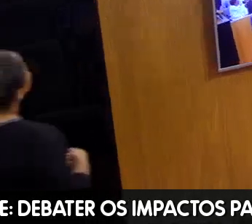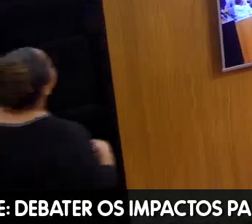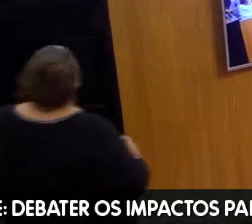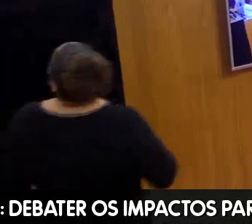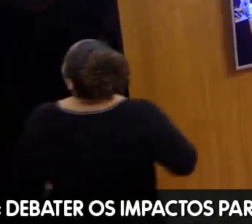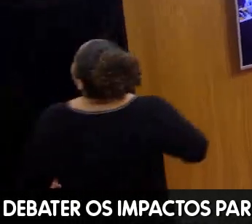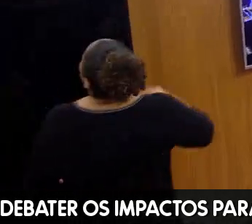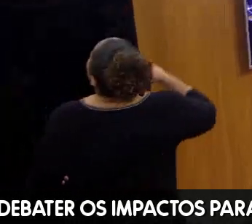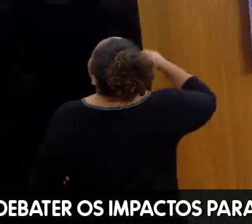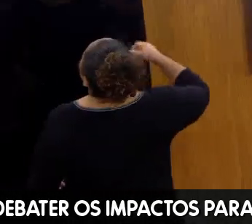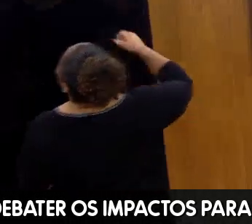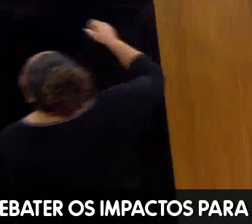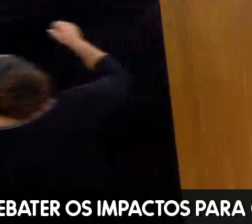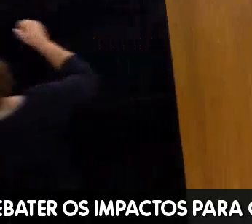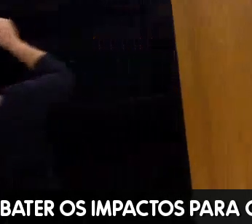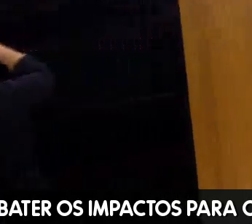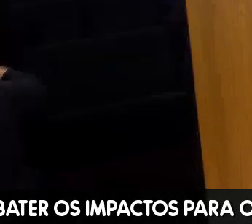fala me perdoa